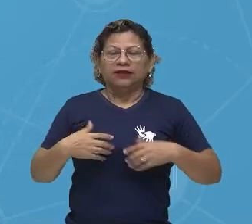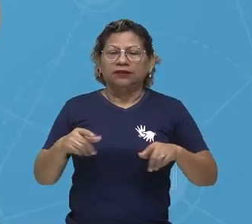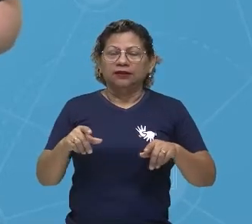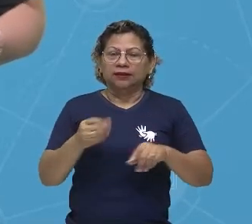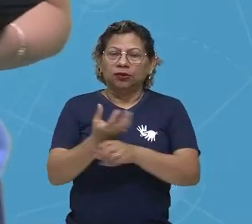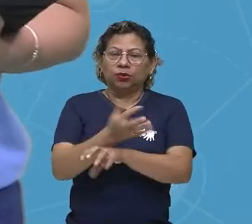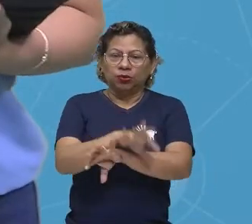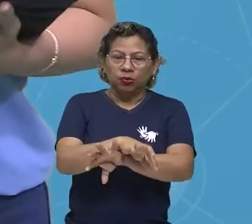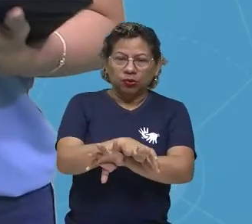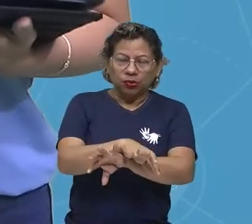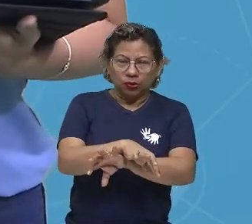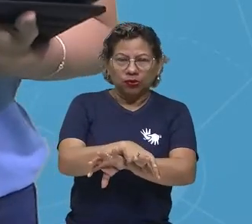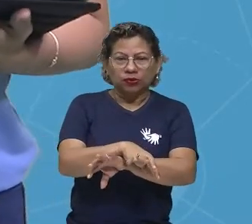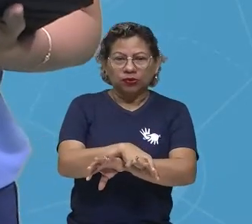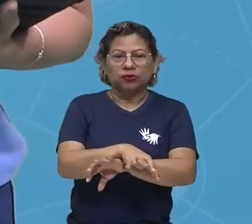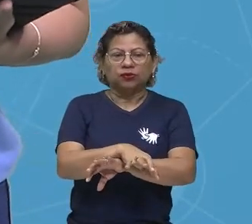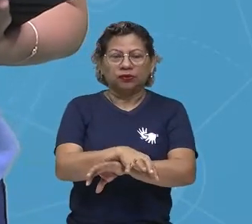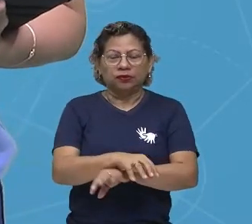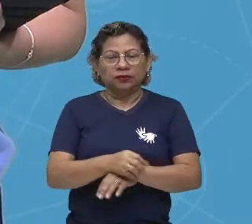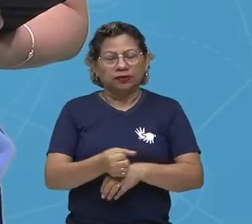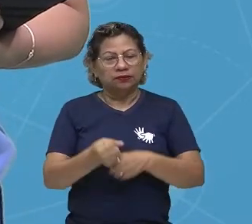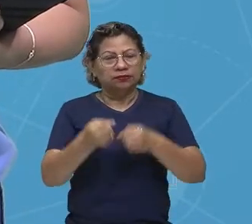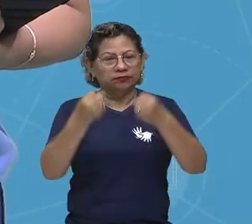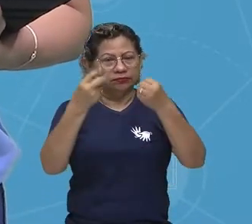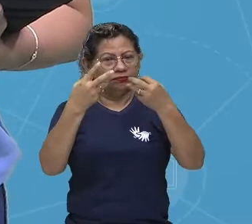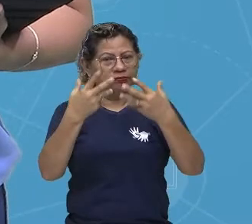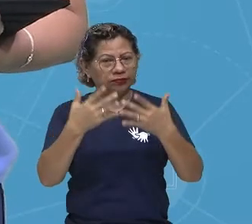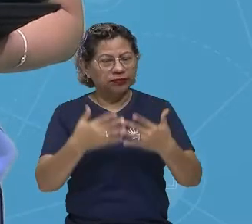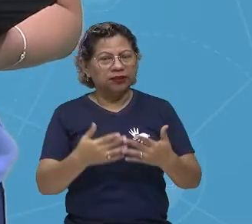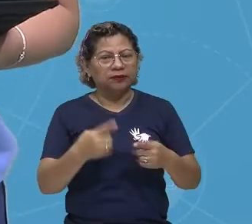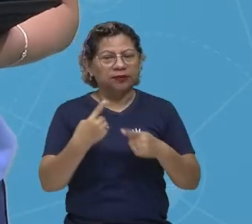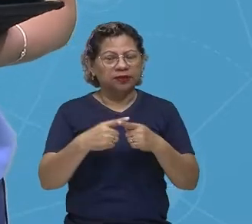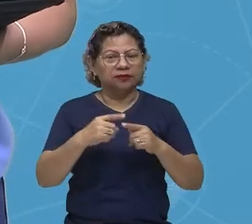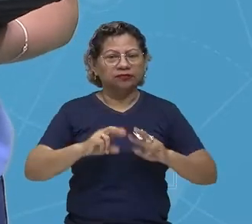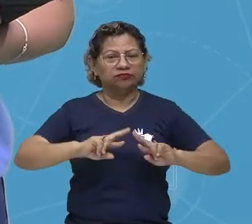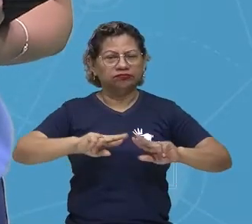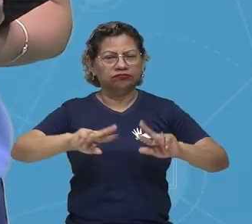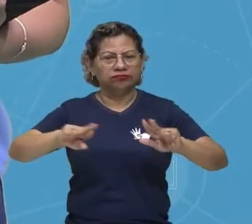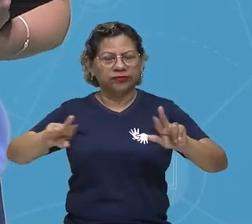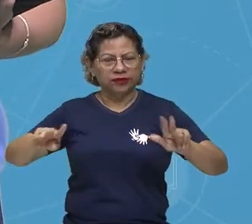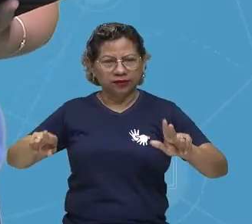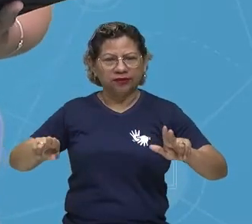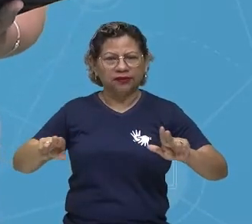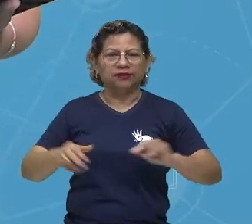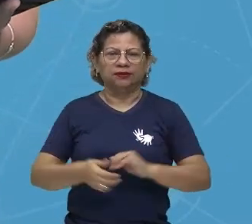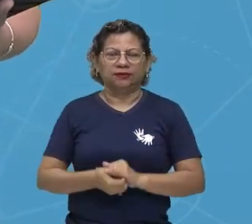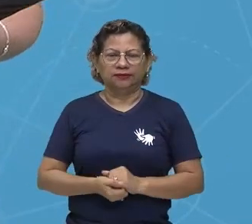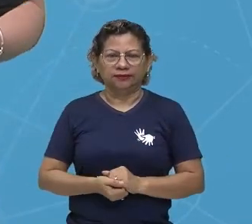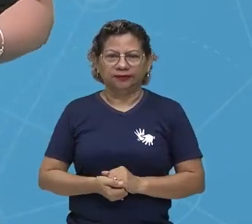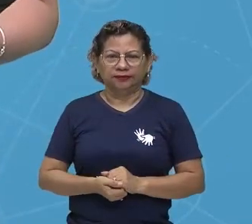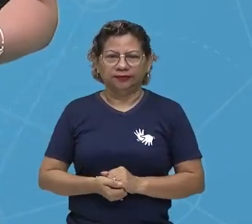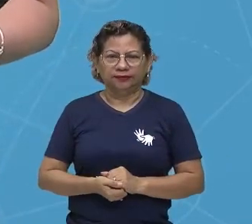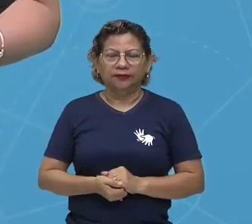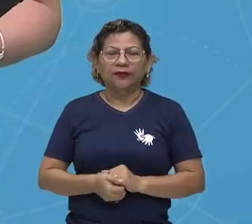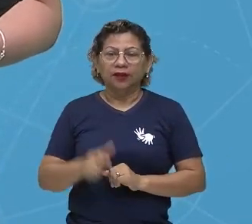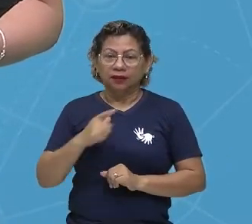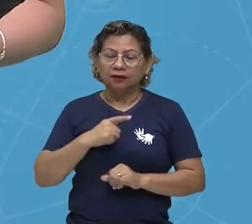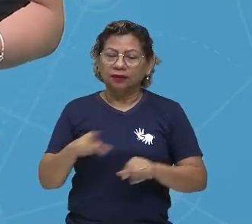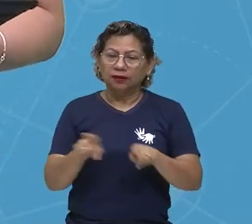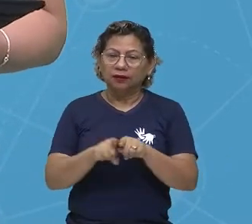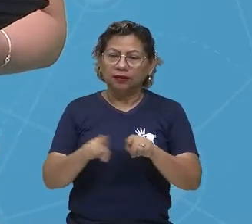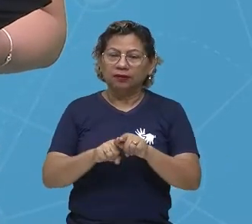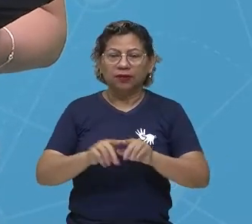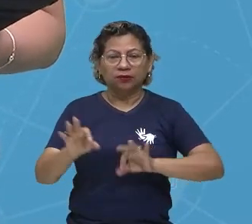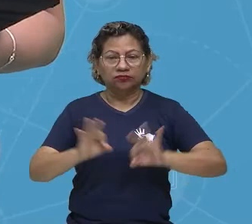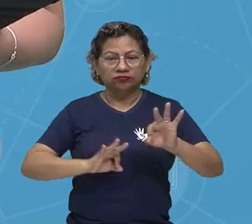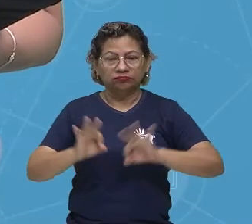ossos que são classificados como irregulares devido aos seus diz em formatos tá bom E aí existe uma organização de